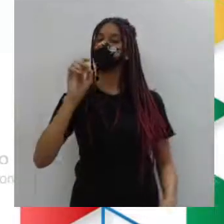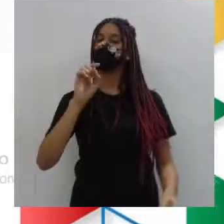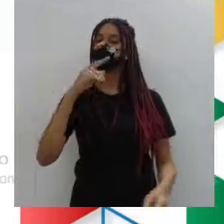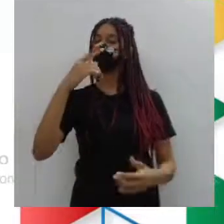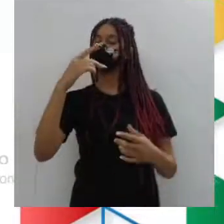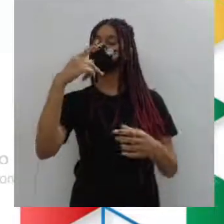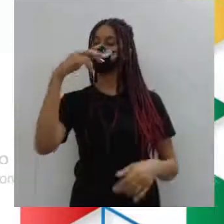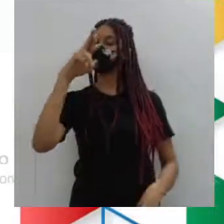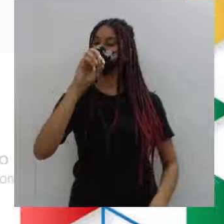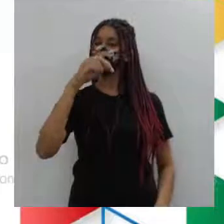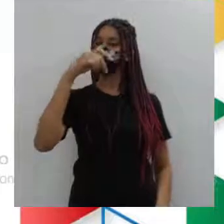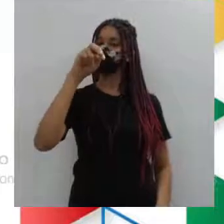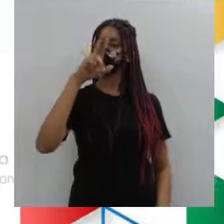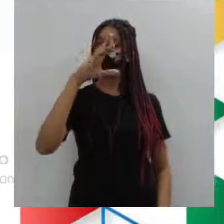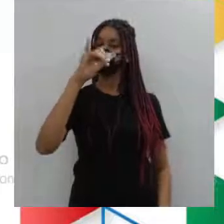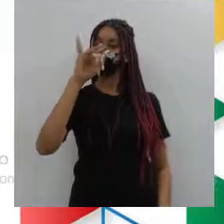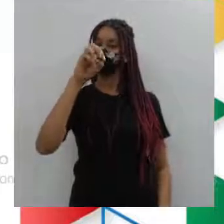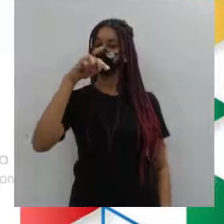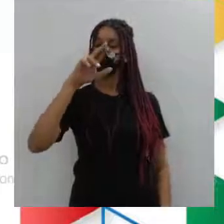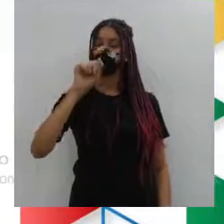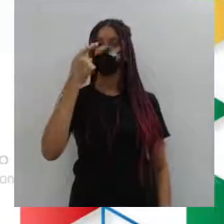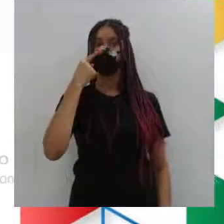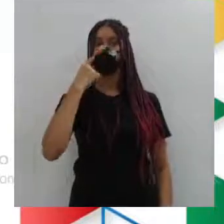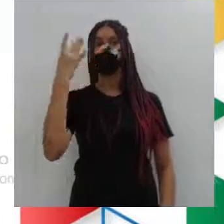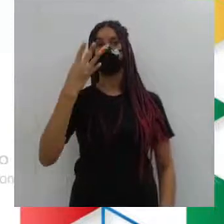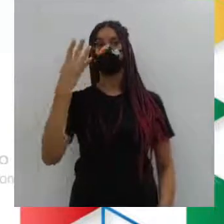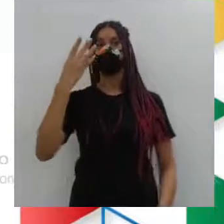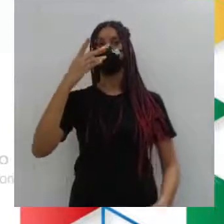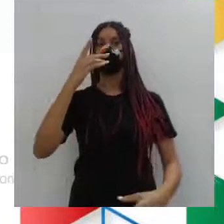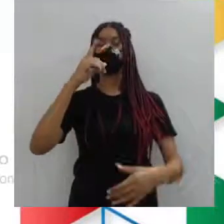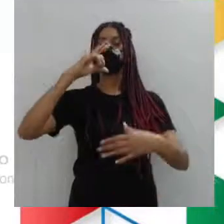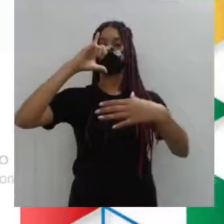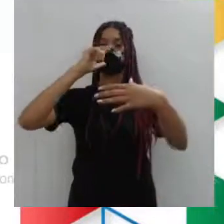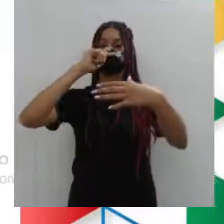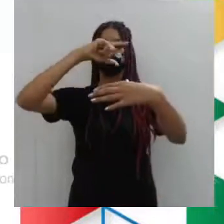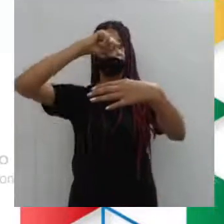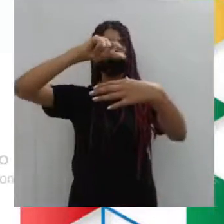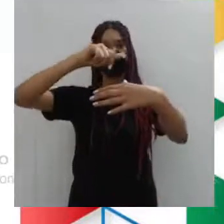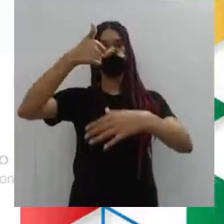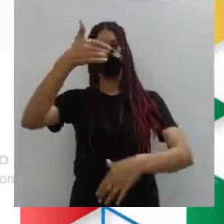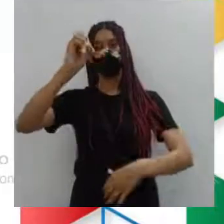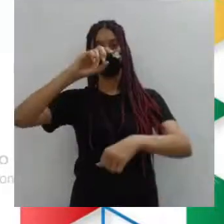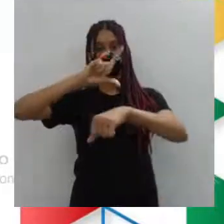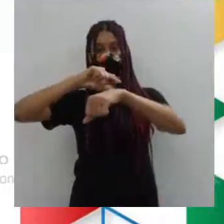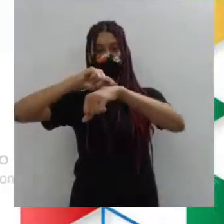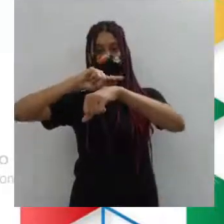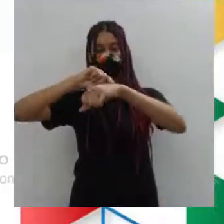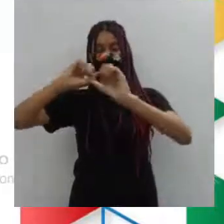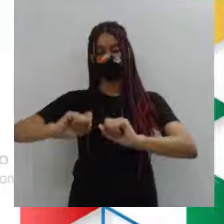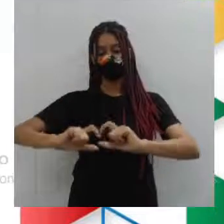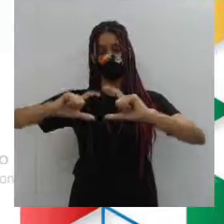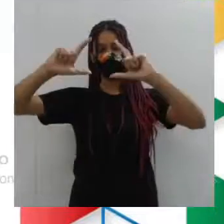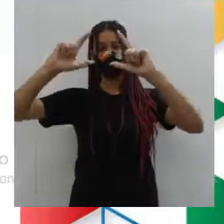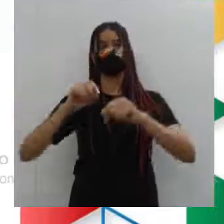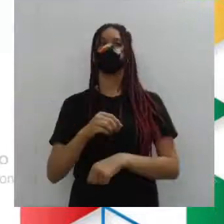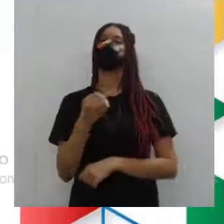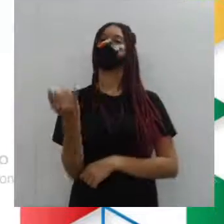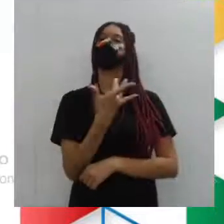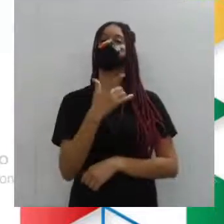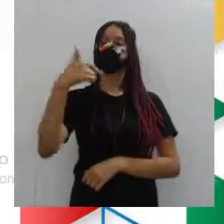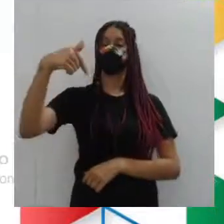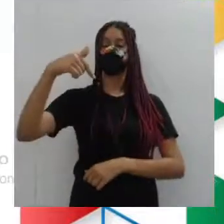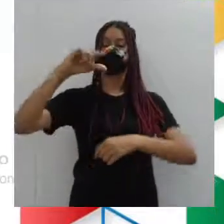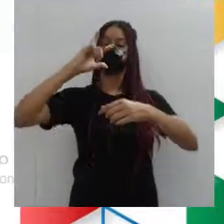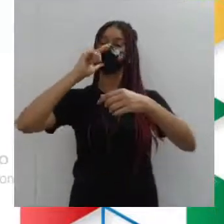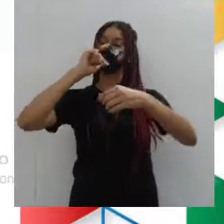4 torneiras e um reservatório em 10 horas. Quantas horas 7 torneiras encherão